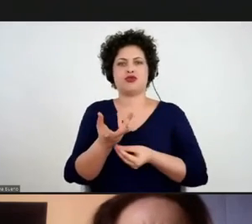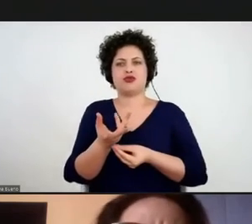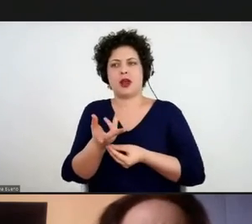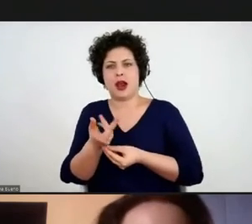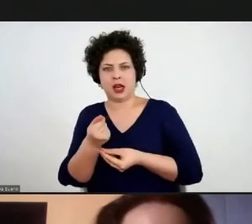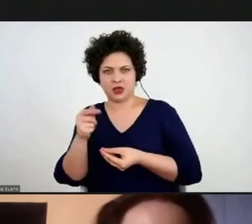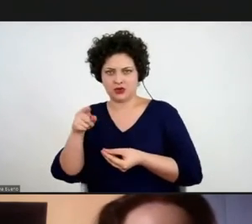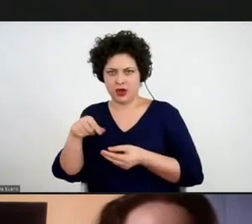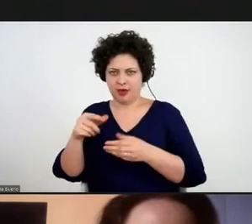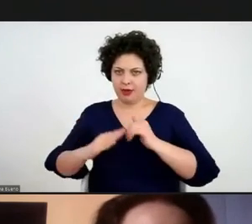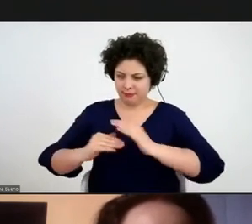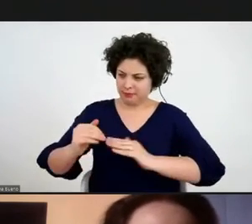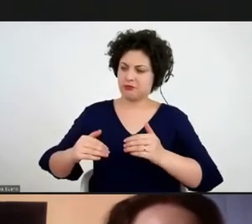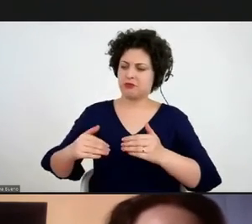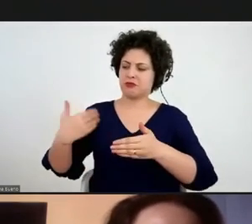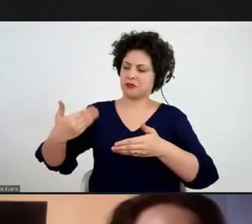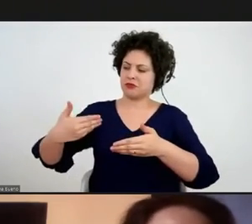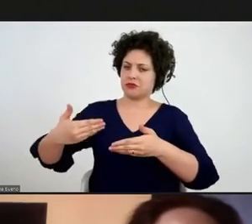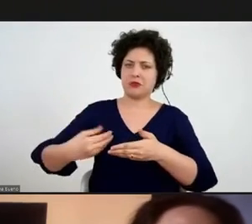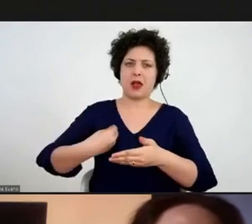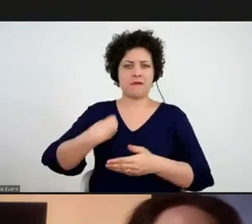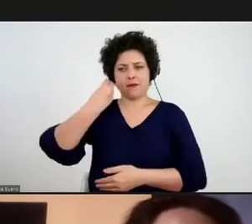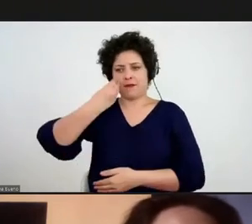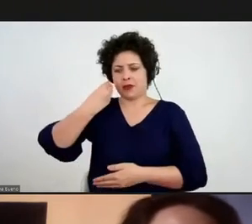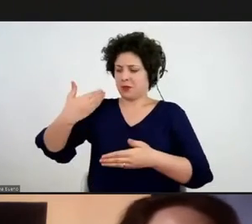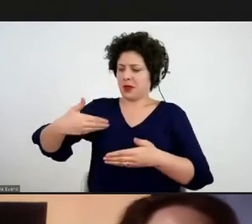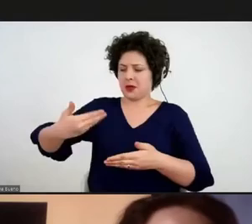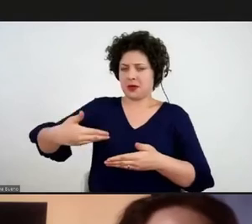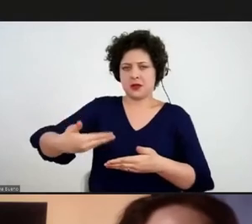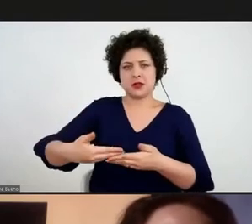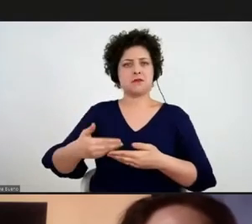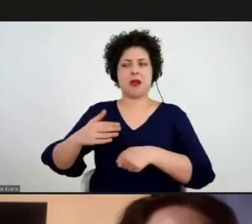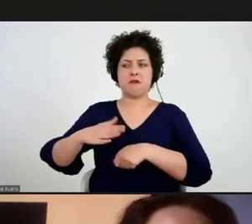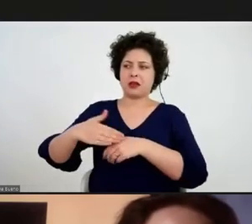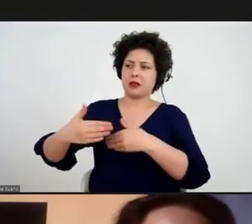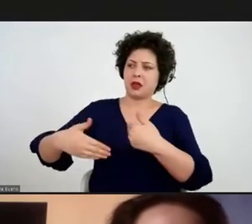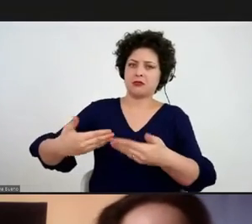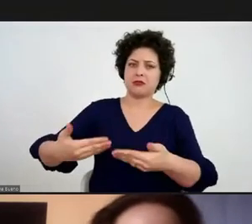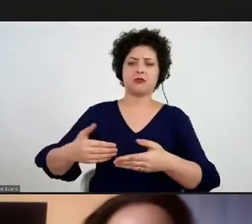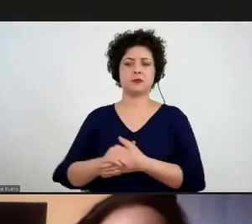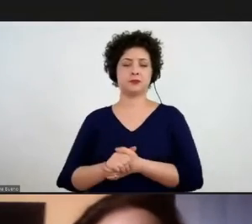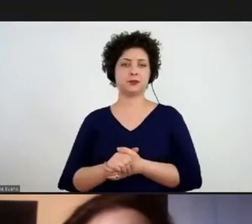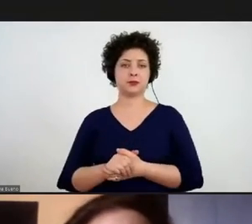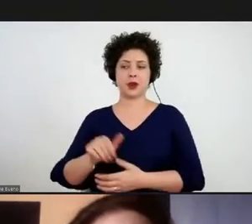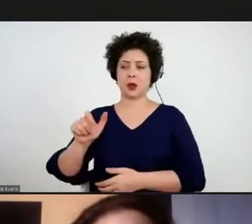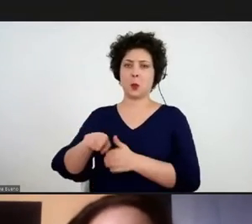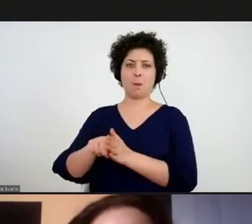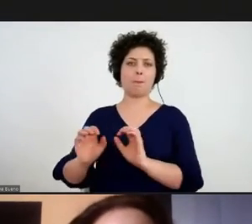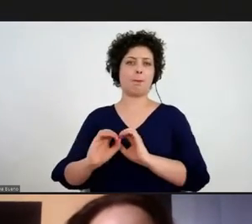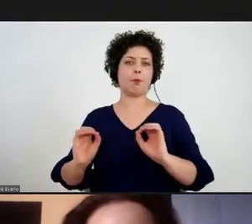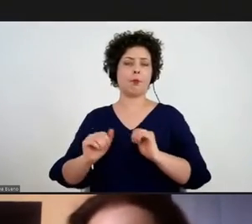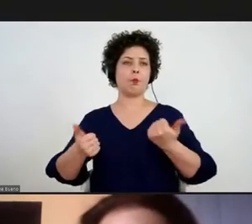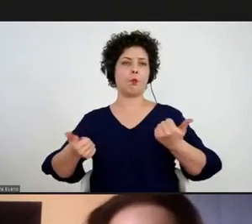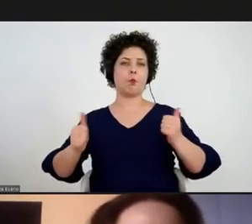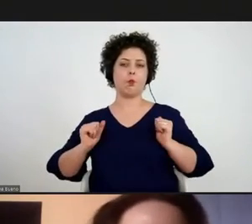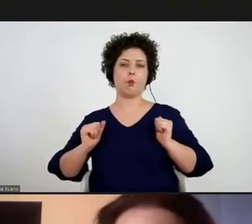artisticidade no decorrer da sua existência e da sua produção. Aquele que não pesquisa, que se